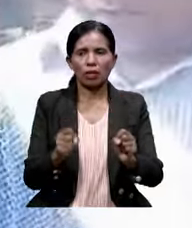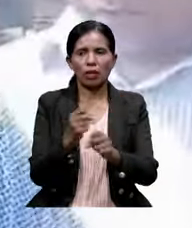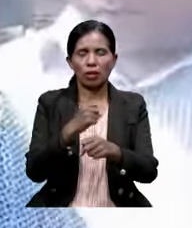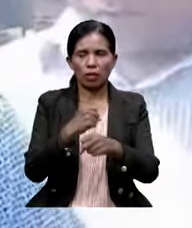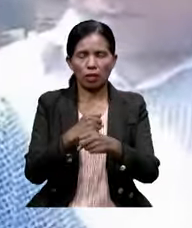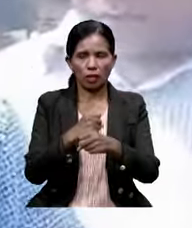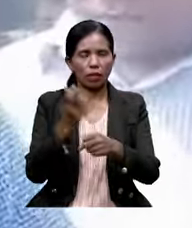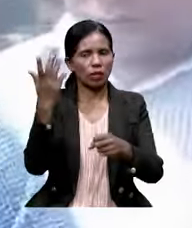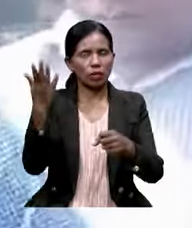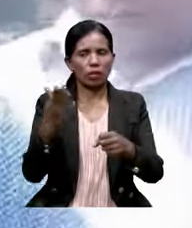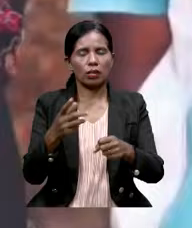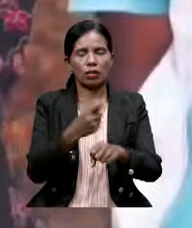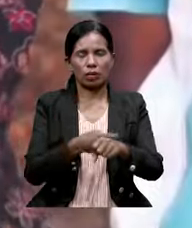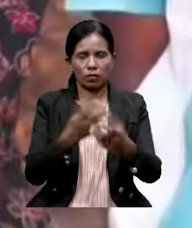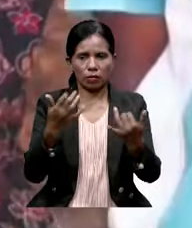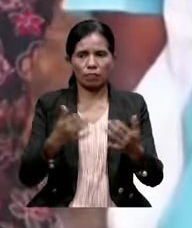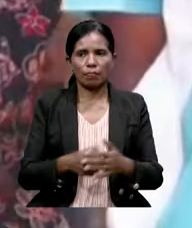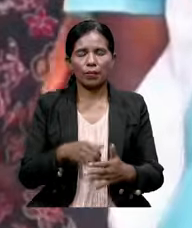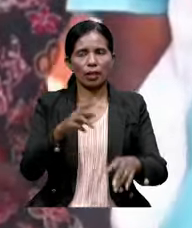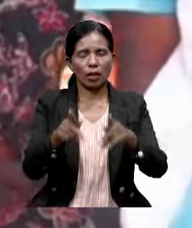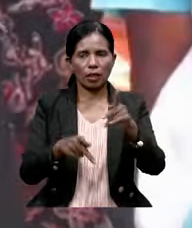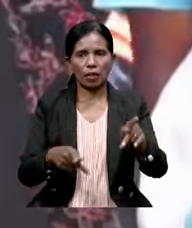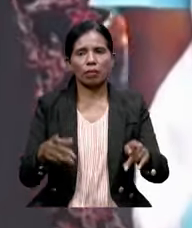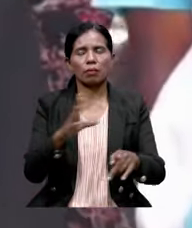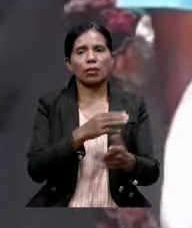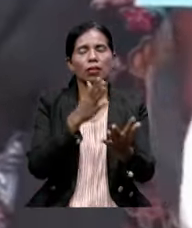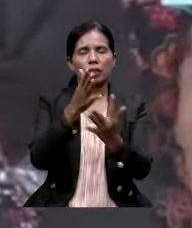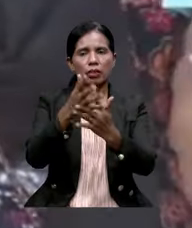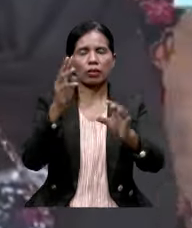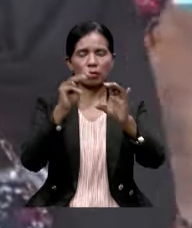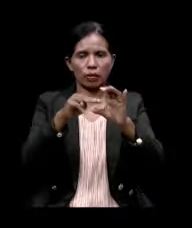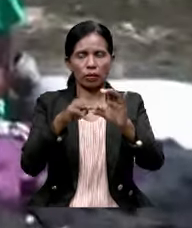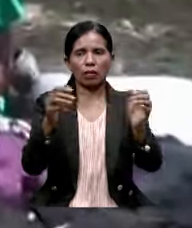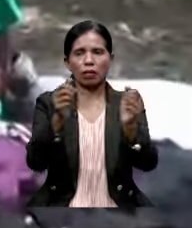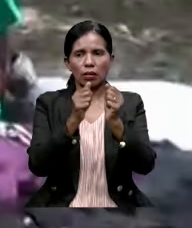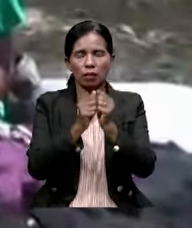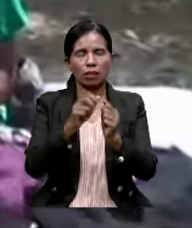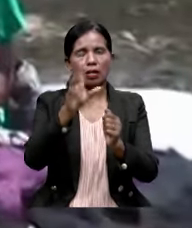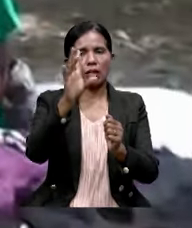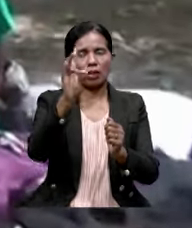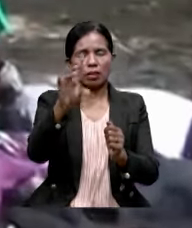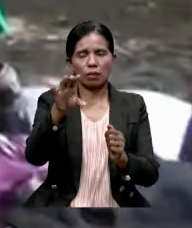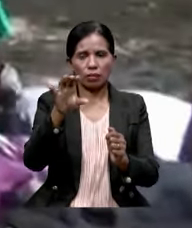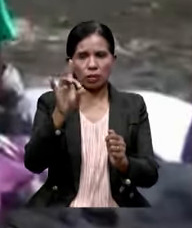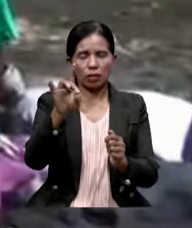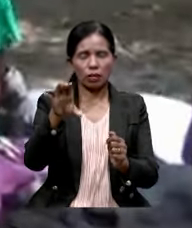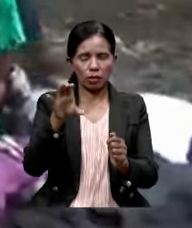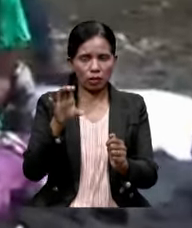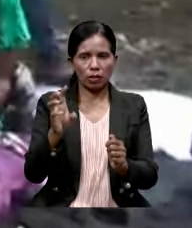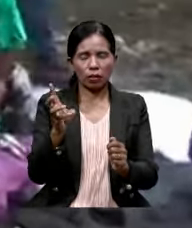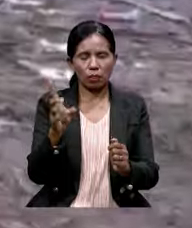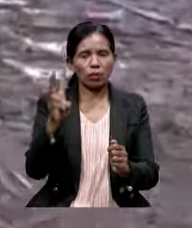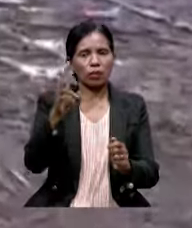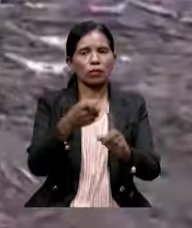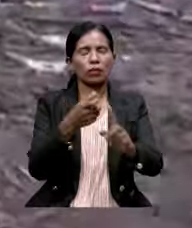intervensa un ruma iha tempo firme. Comunidade nebe se ase suba mercado refere hamutu katuswalu nen nulu resin rua, husi